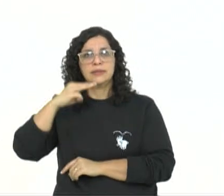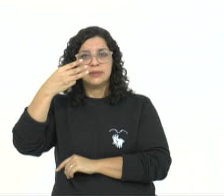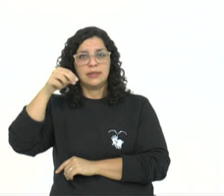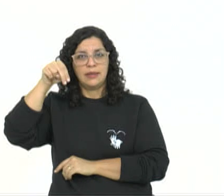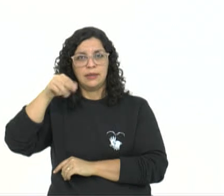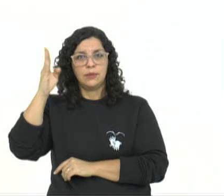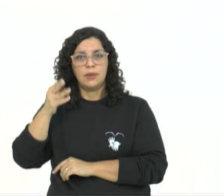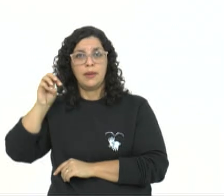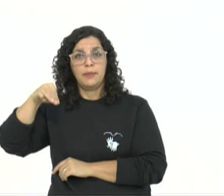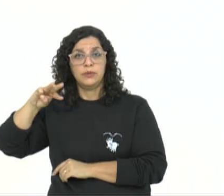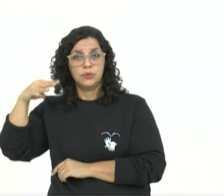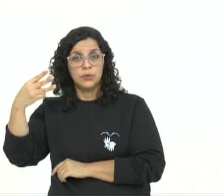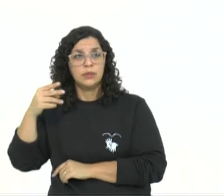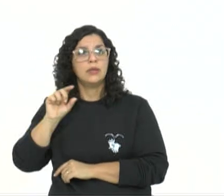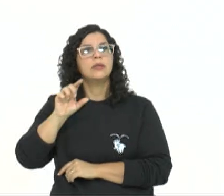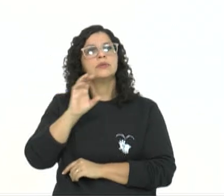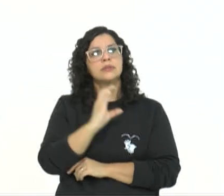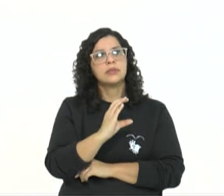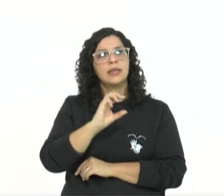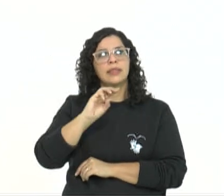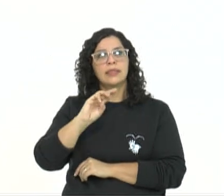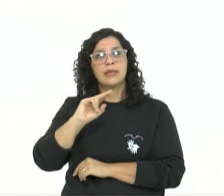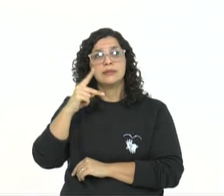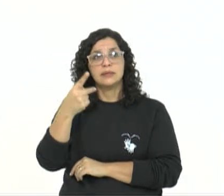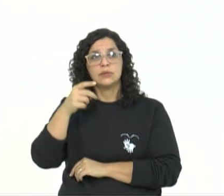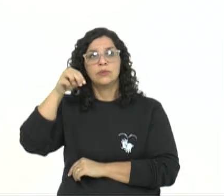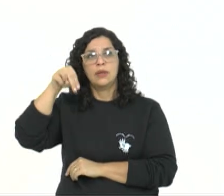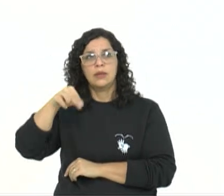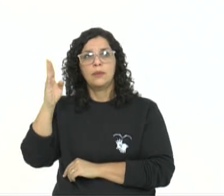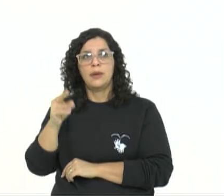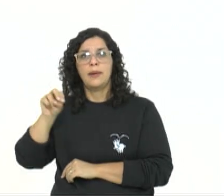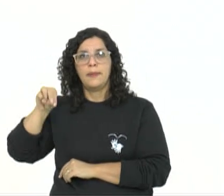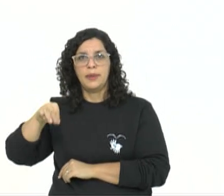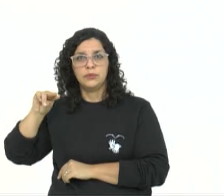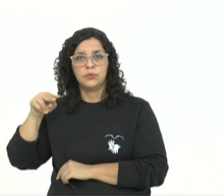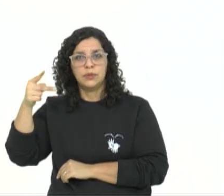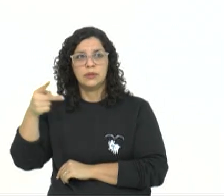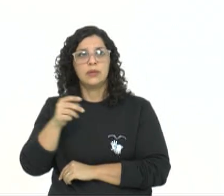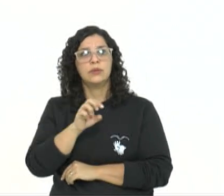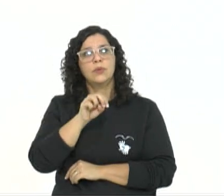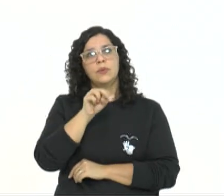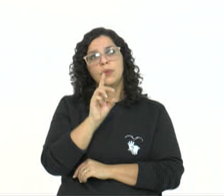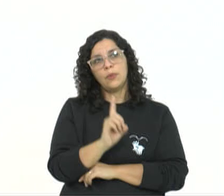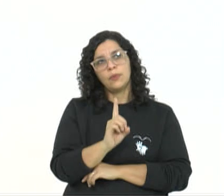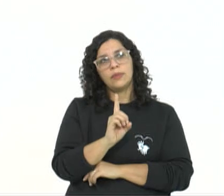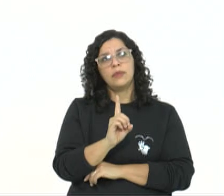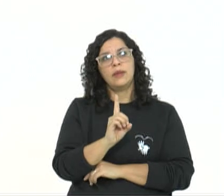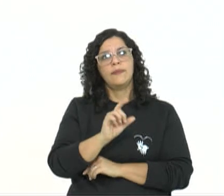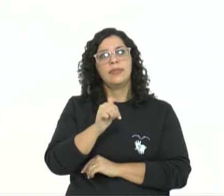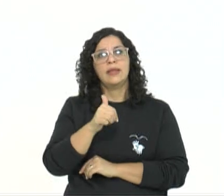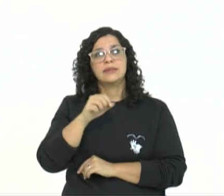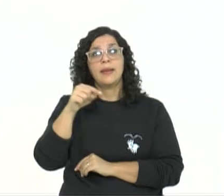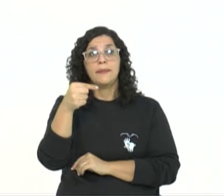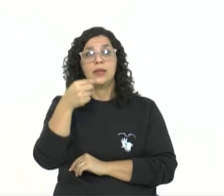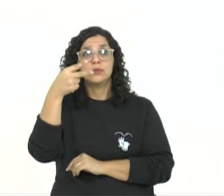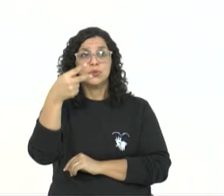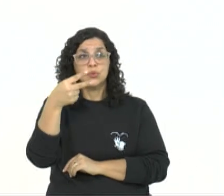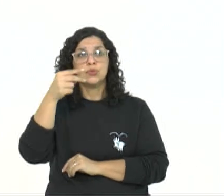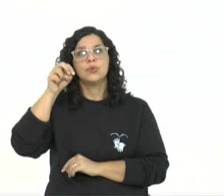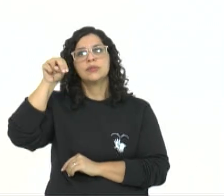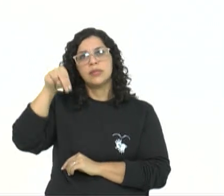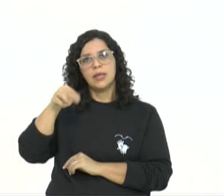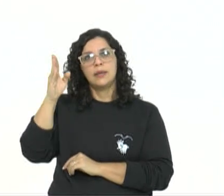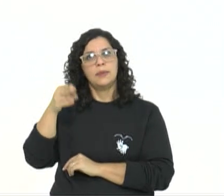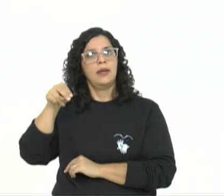Newton por metro quadrado, item C, 10 na segunda Newton por metro quadrado, item D, 10 elevado a